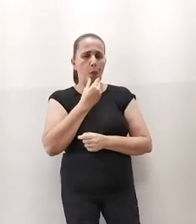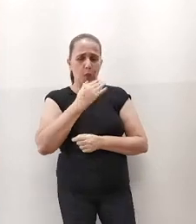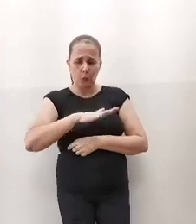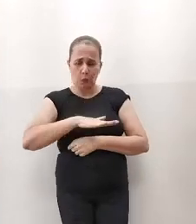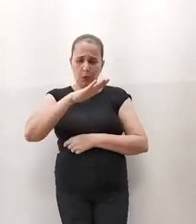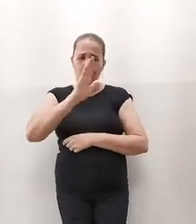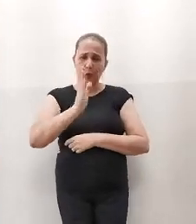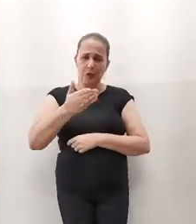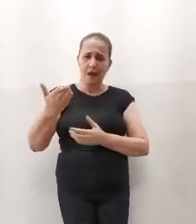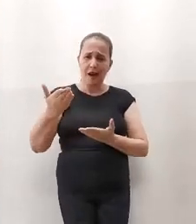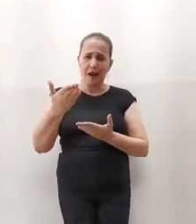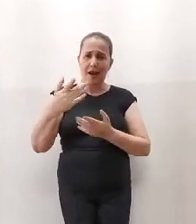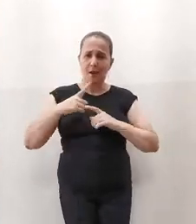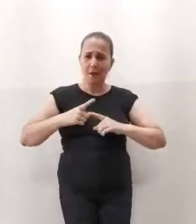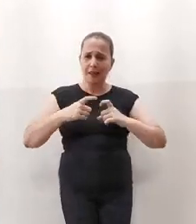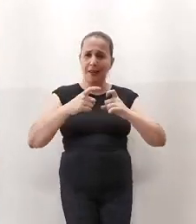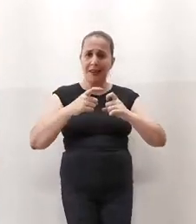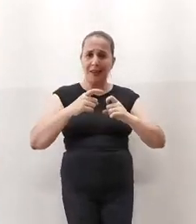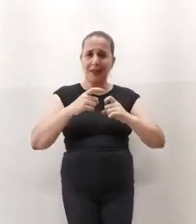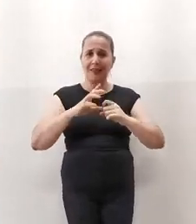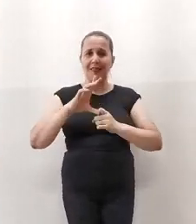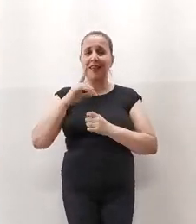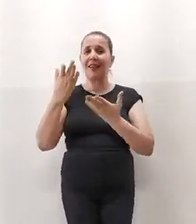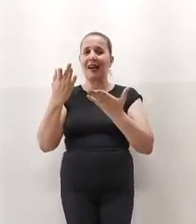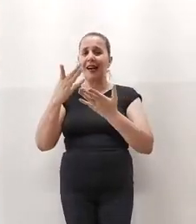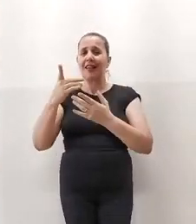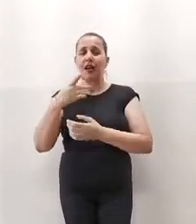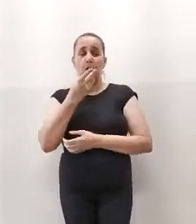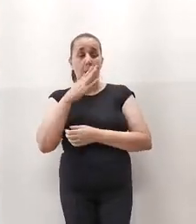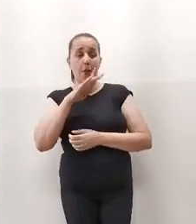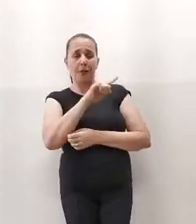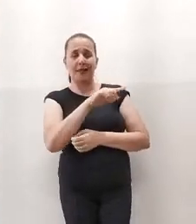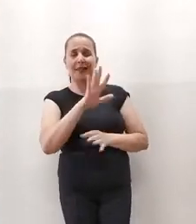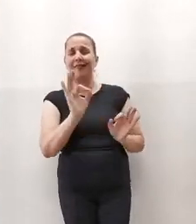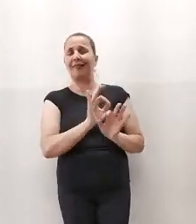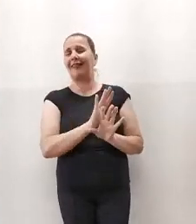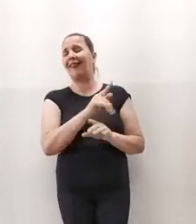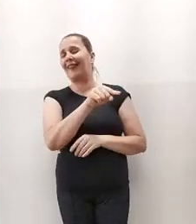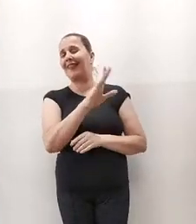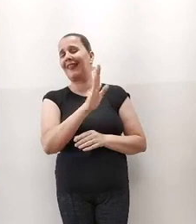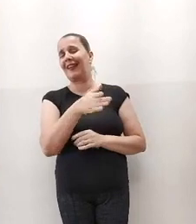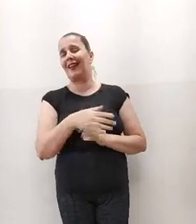está forte, já é um guerreiro, Deus. Olha só a sua promessa. E aí Deus